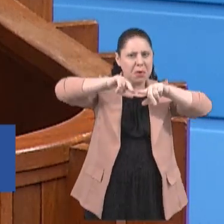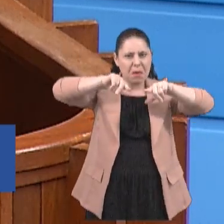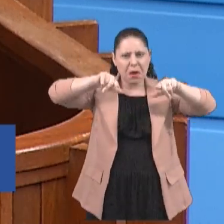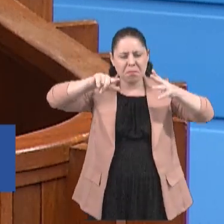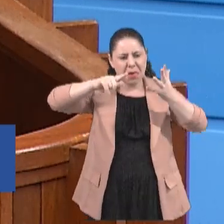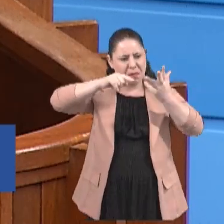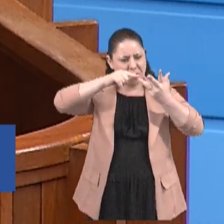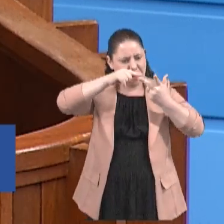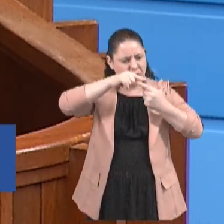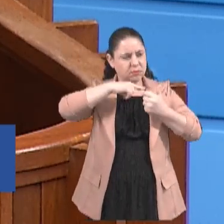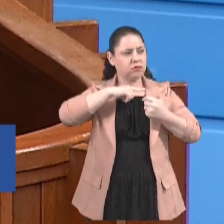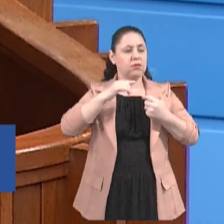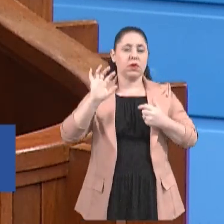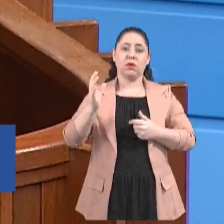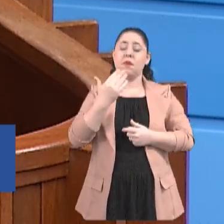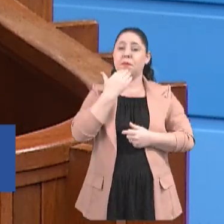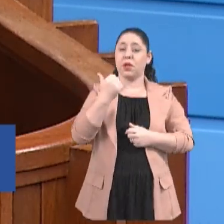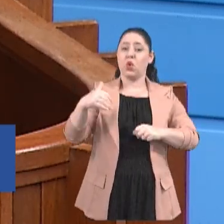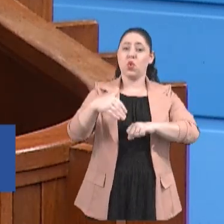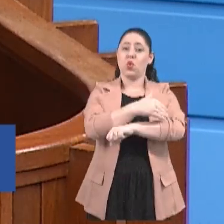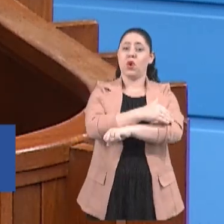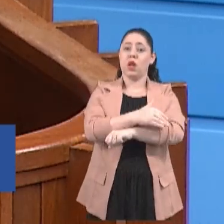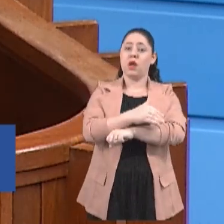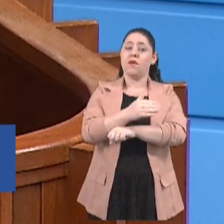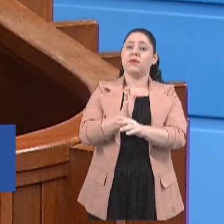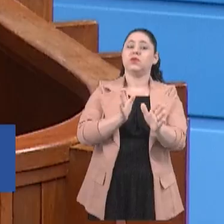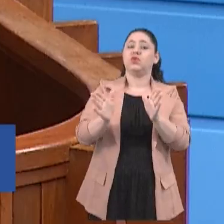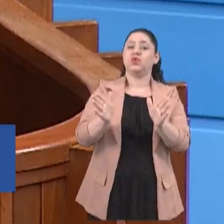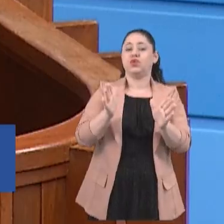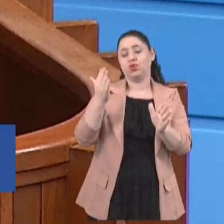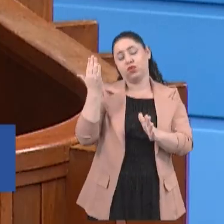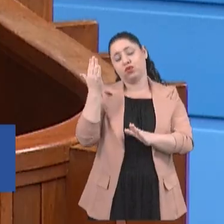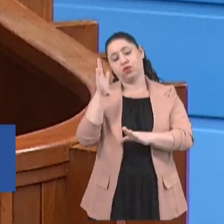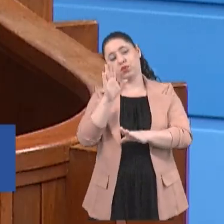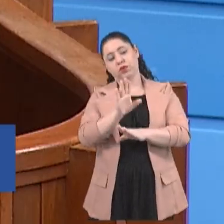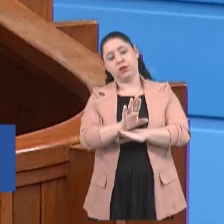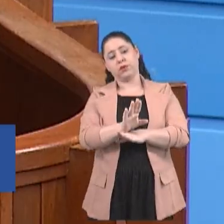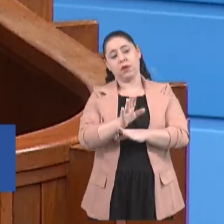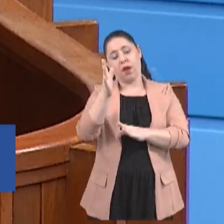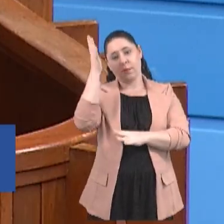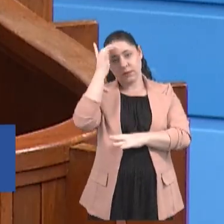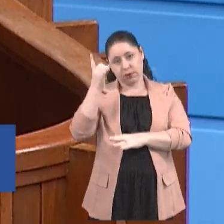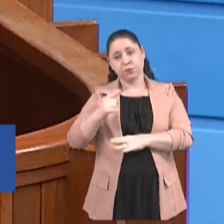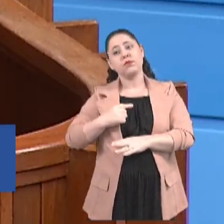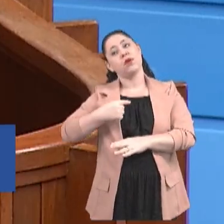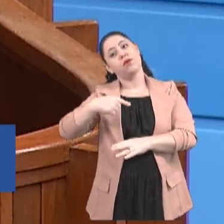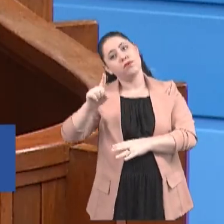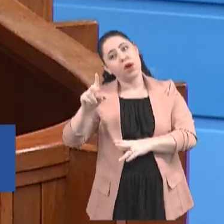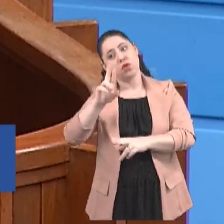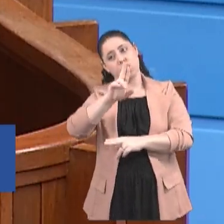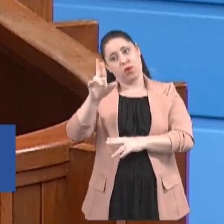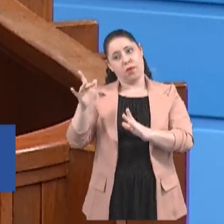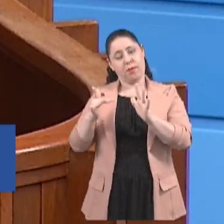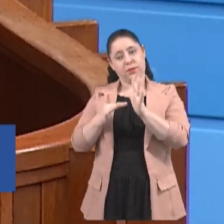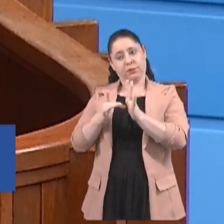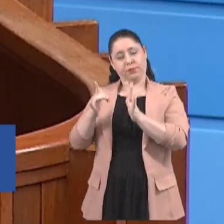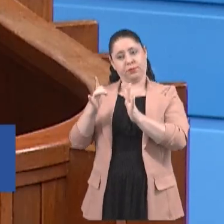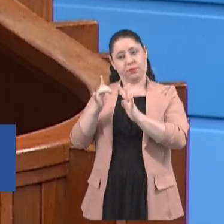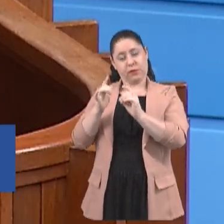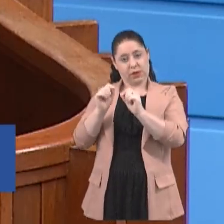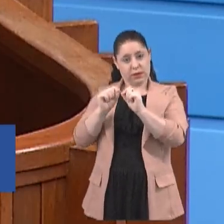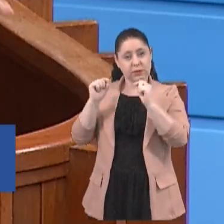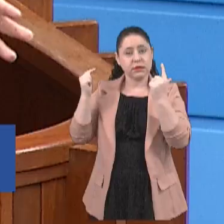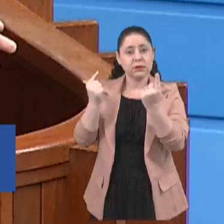a melhoria nas vias, nas rodovias, vai auxiliar e muito. Então amanhã eu vou estar participando em nome da Assembleia